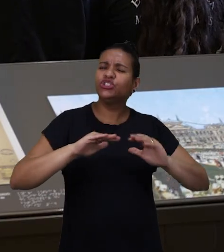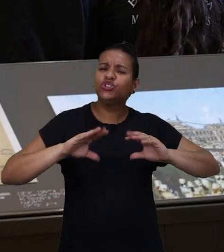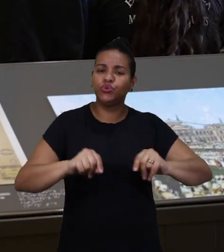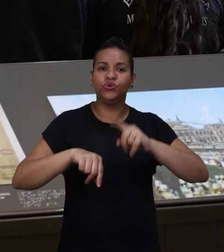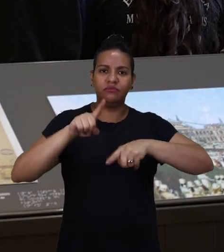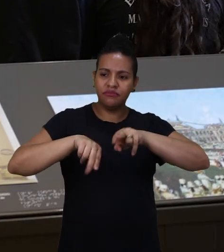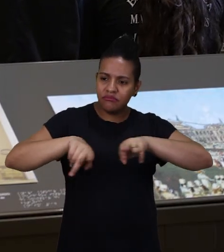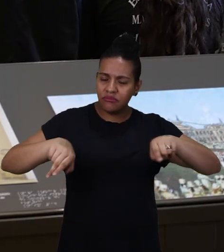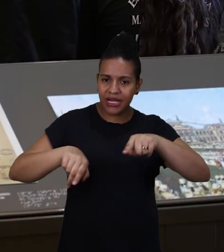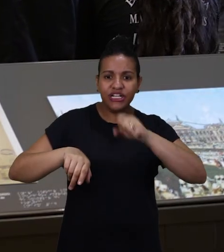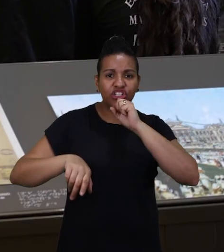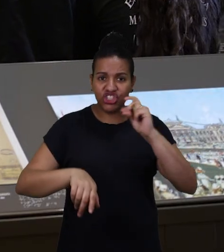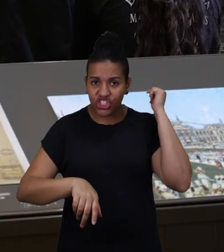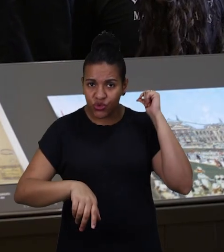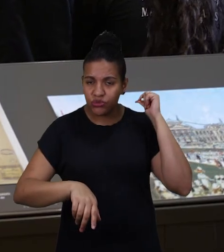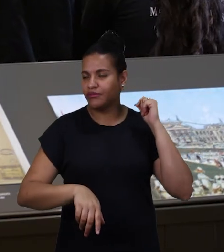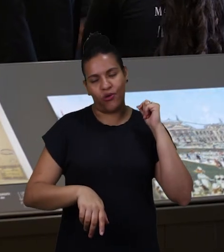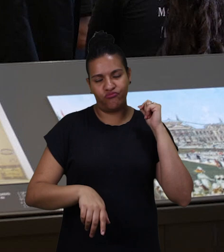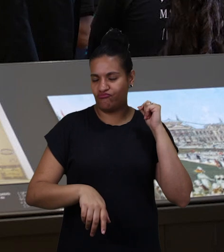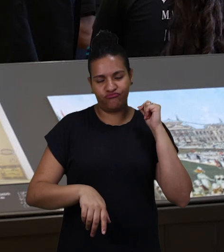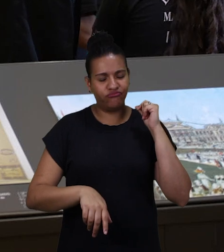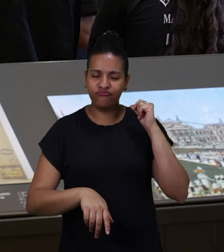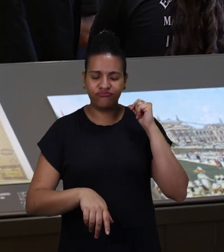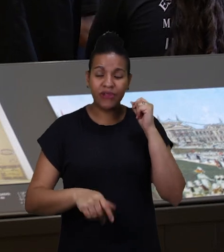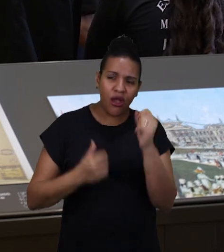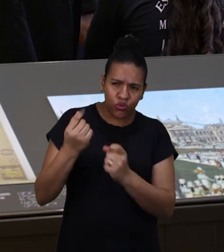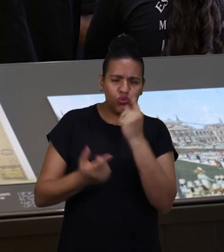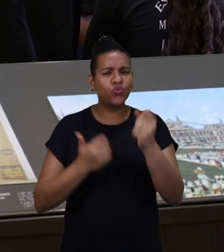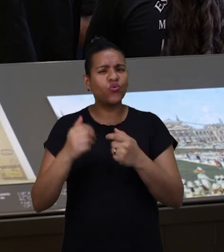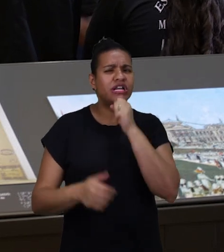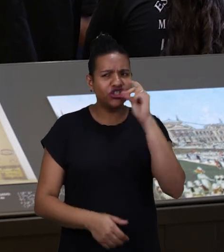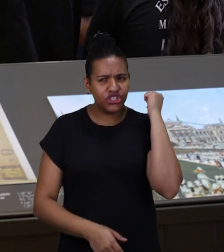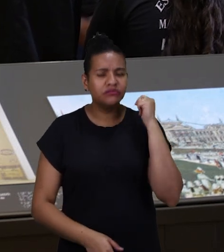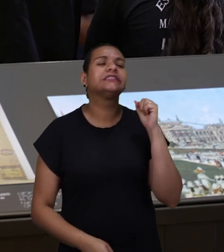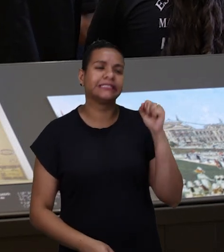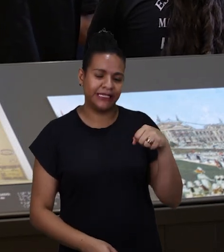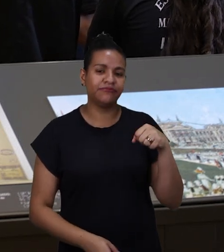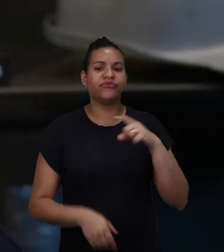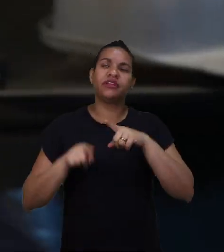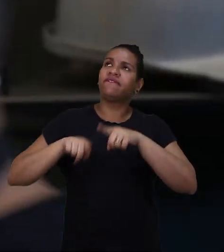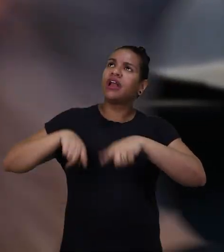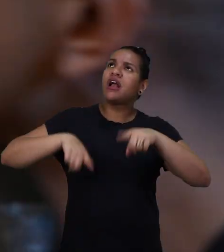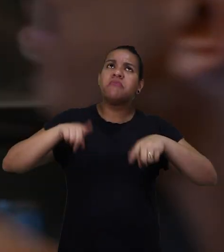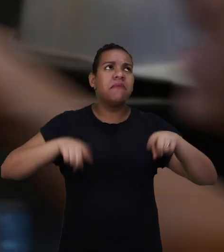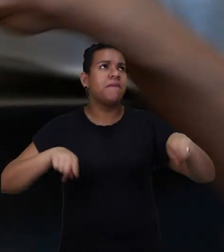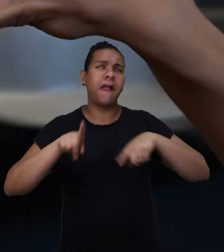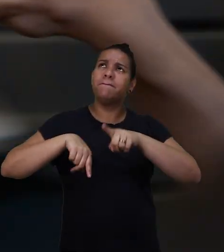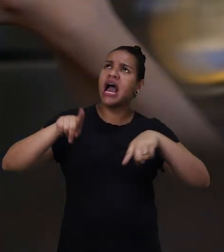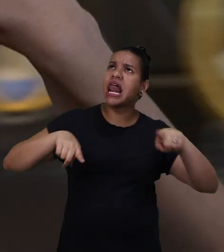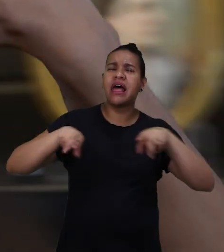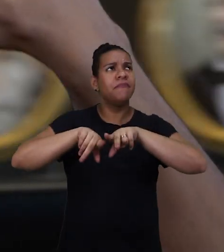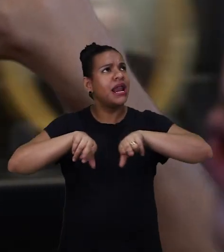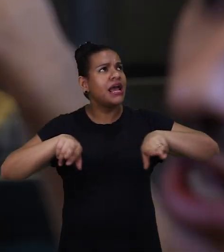acervos. Todos os objetos são antigos? Não. Mas alguns são? Sim. Apesar dessa